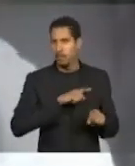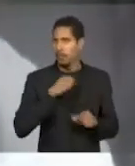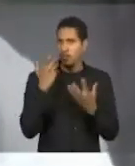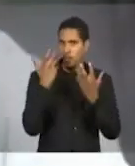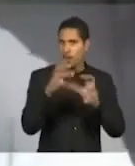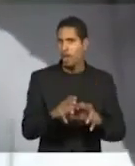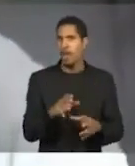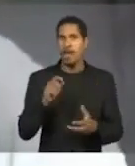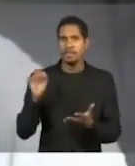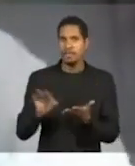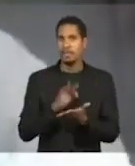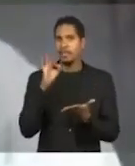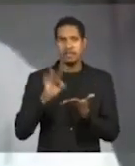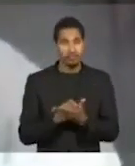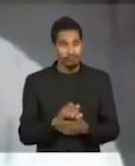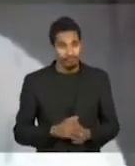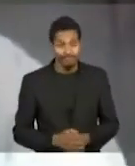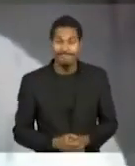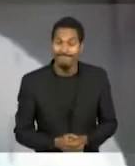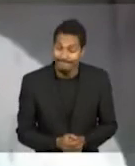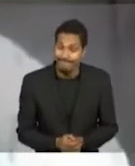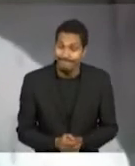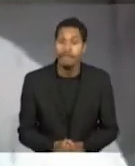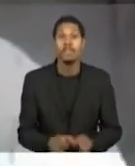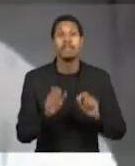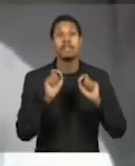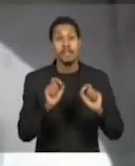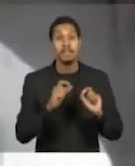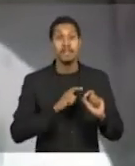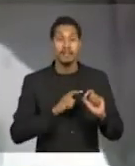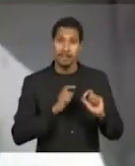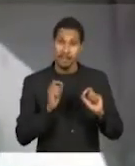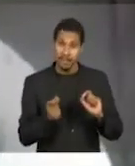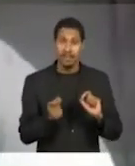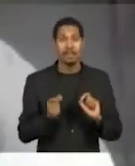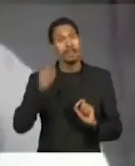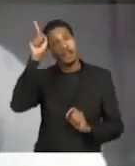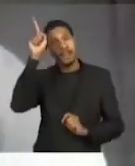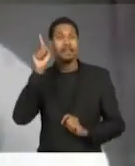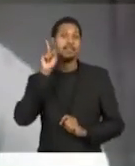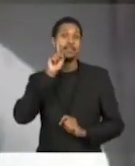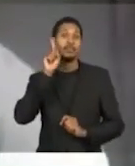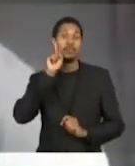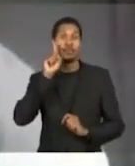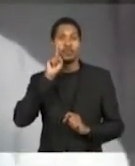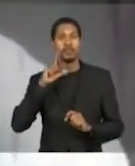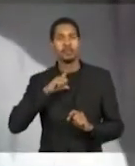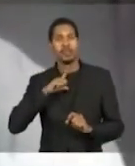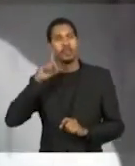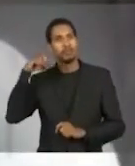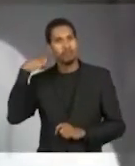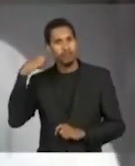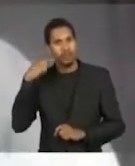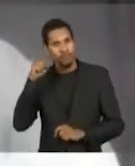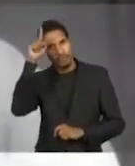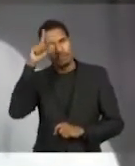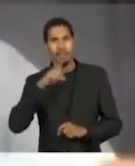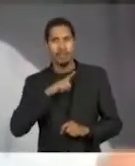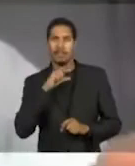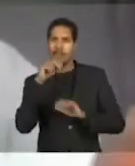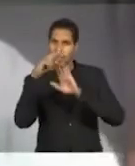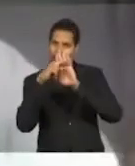estão dizendo que não vão assinar. E a Câmara de Deputados dos Estados Unidos, antes de ontem, tirou uma resolução de